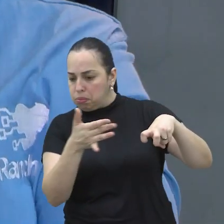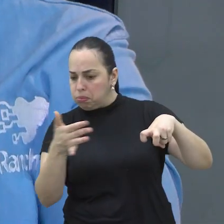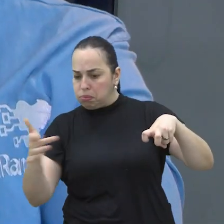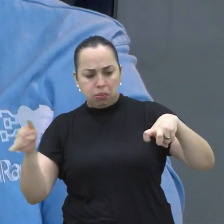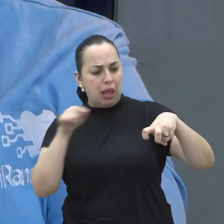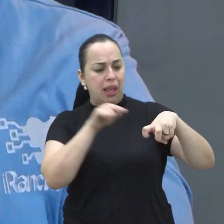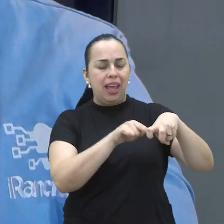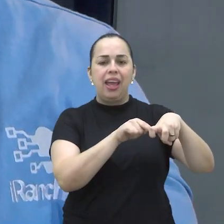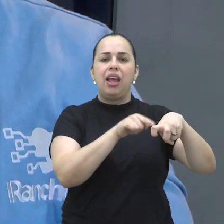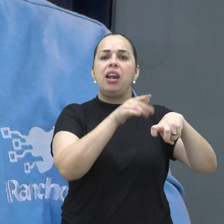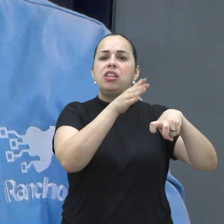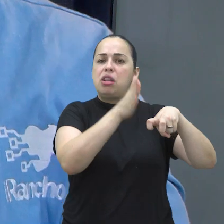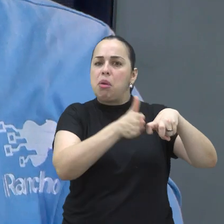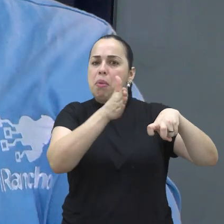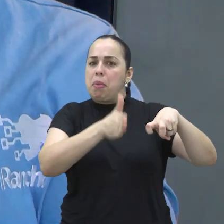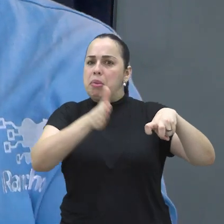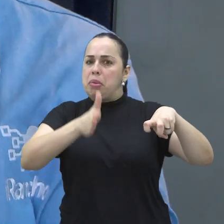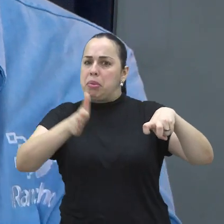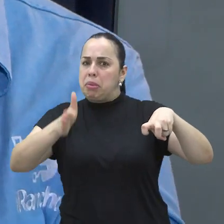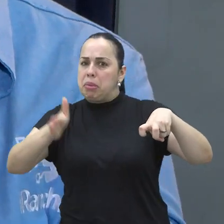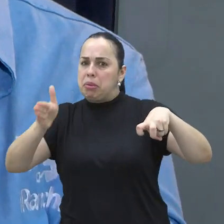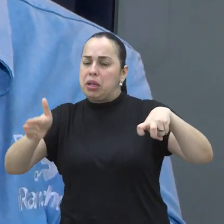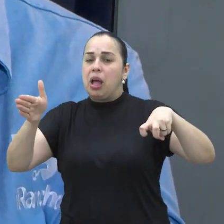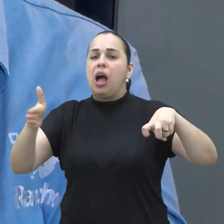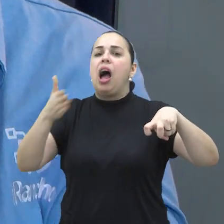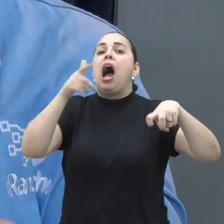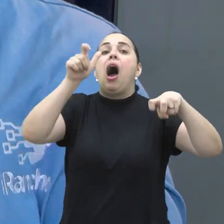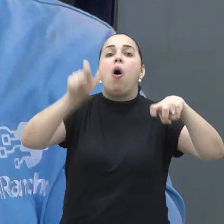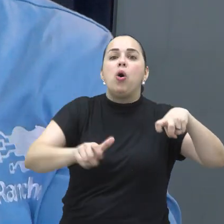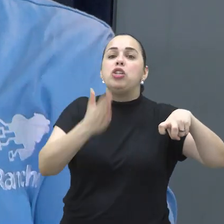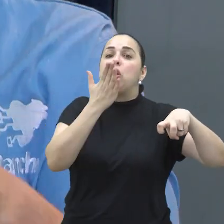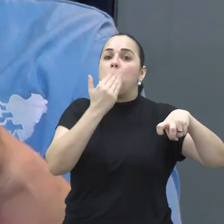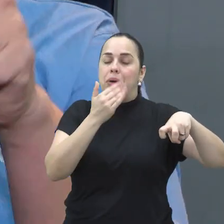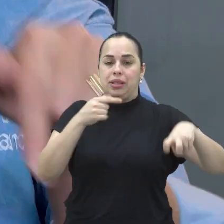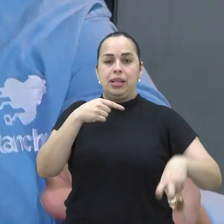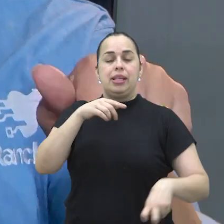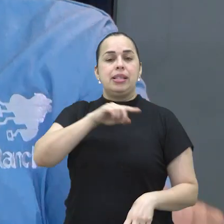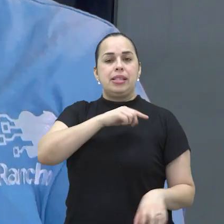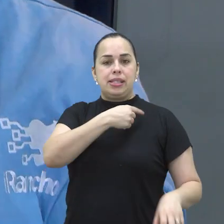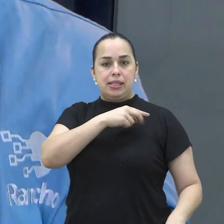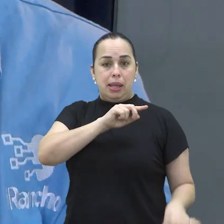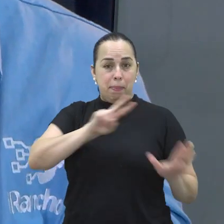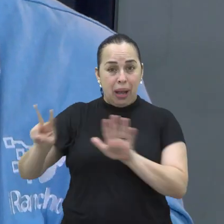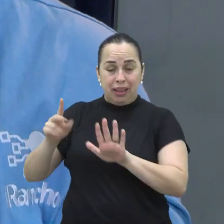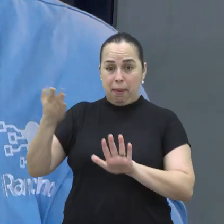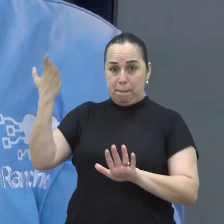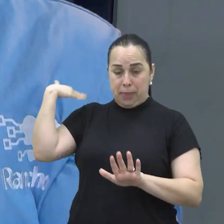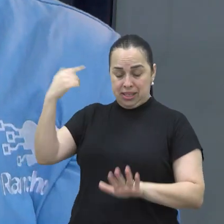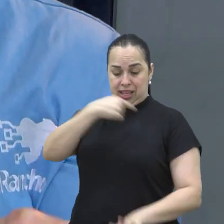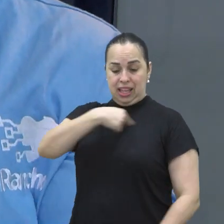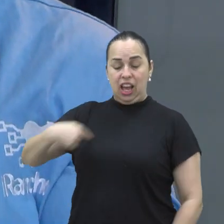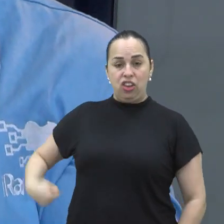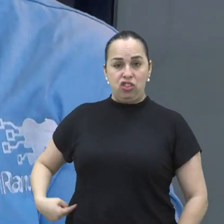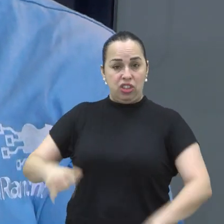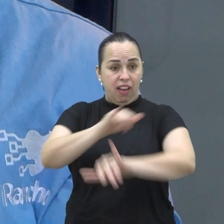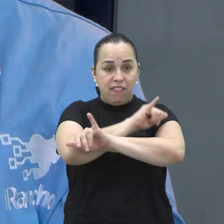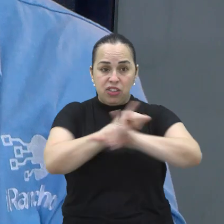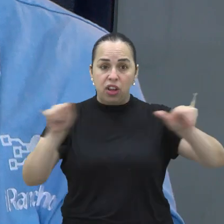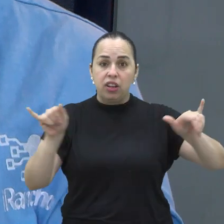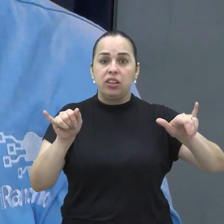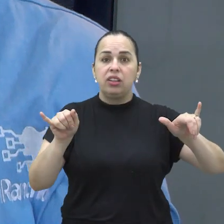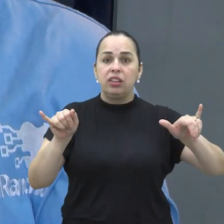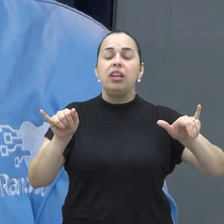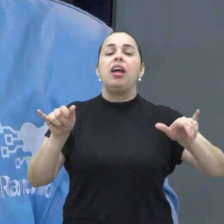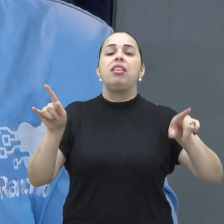animal até para dizer se ele passou por áreas desmatadas ou não, a China, semana passada, acabou de sair uma